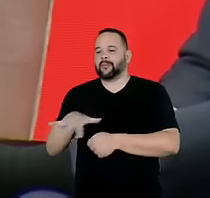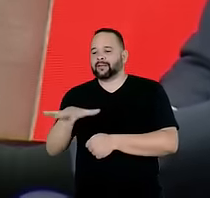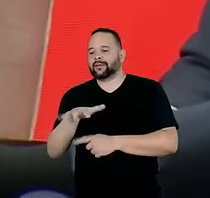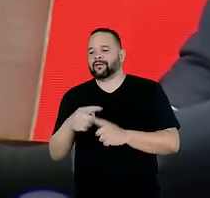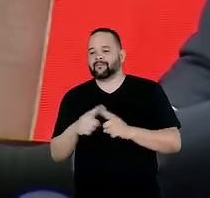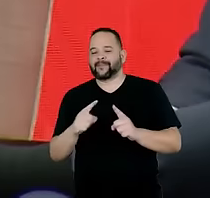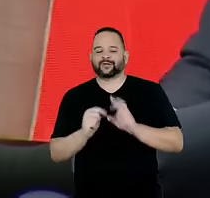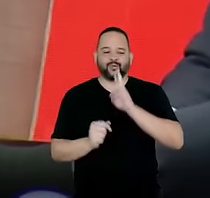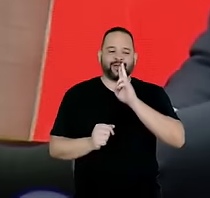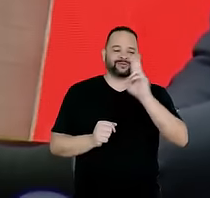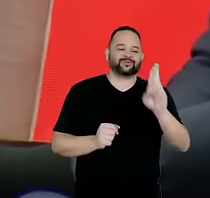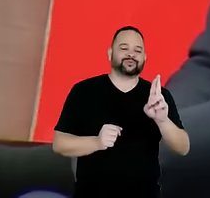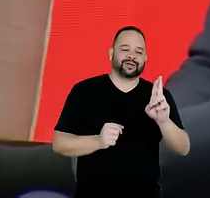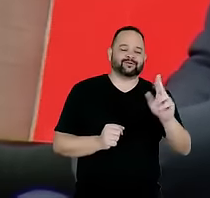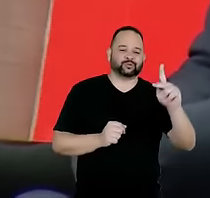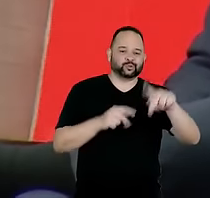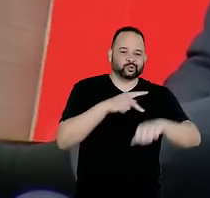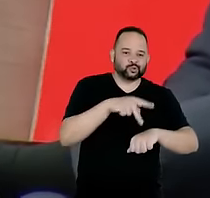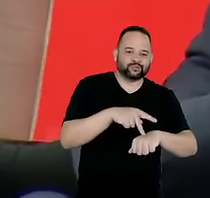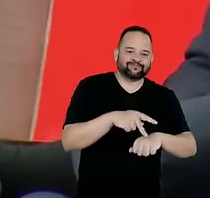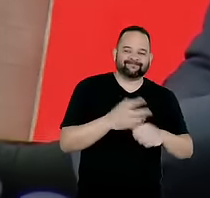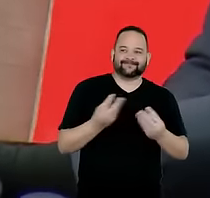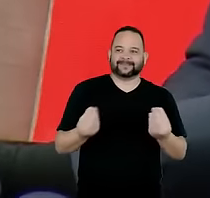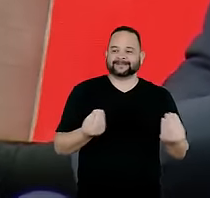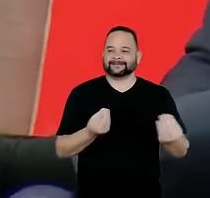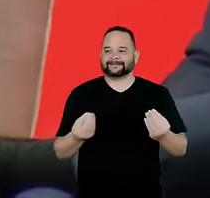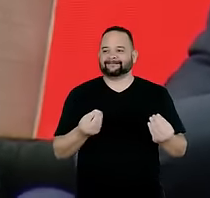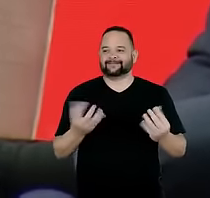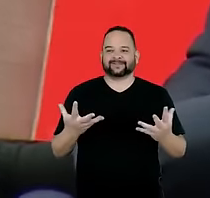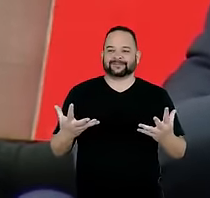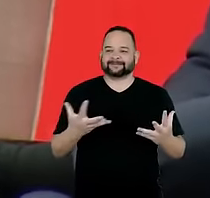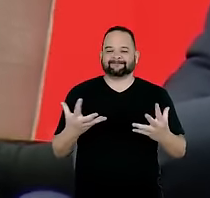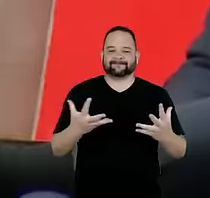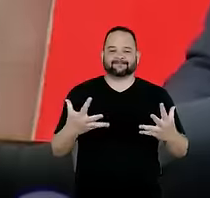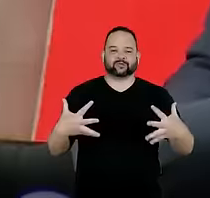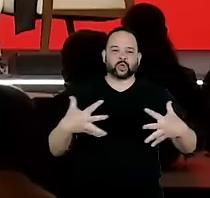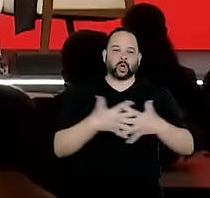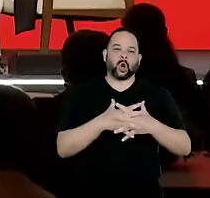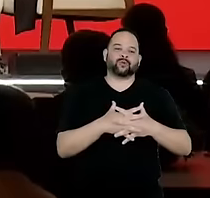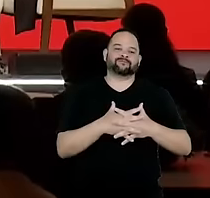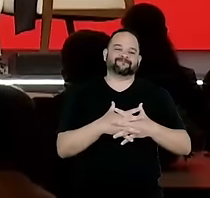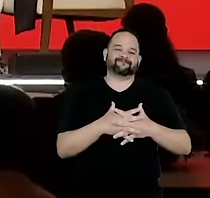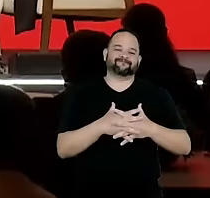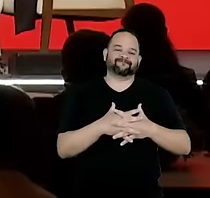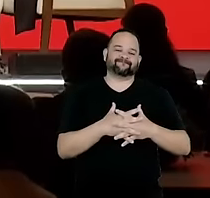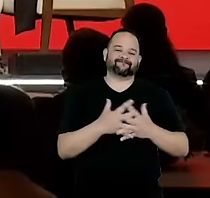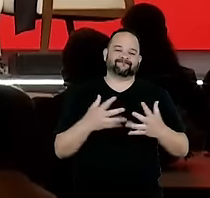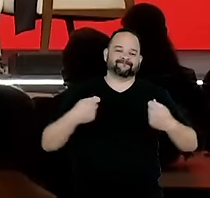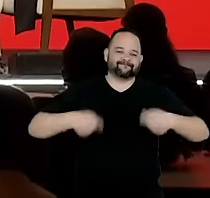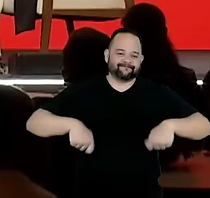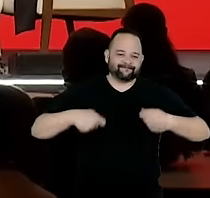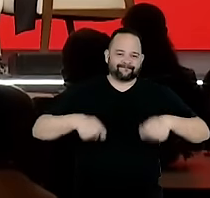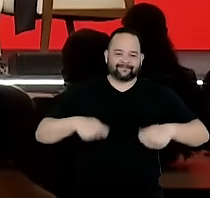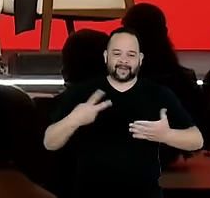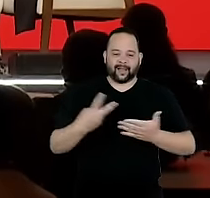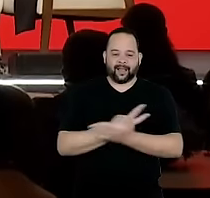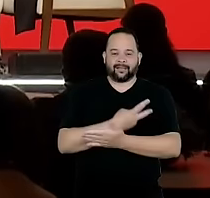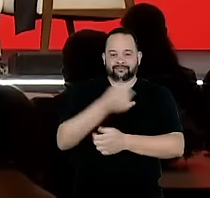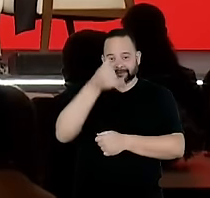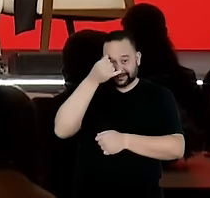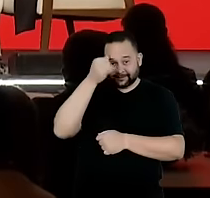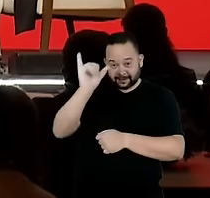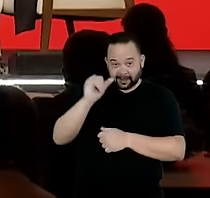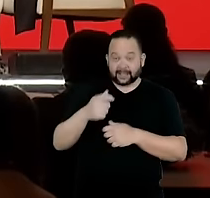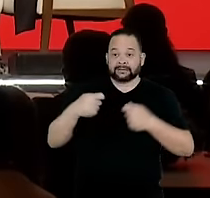acaba sendo um um um um mal-estar geral né então a gente tem que evitar esses erros procurar investir naquilo onde a gente